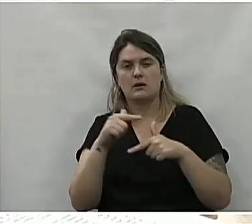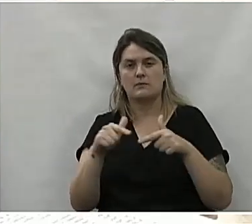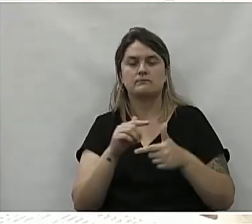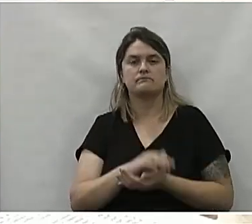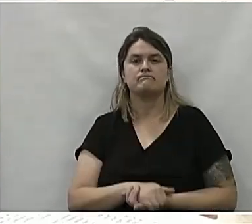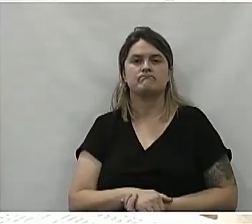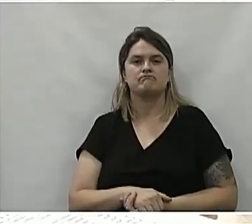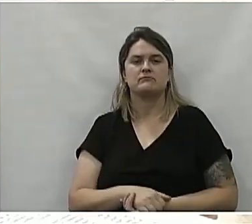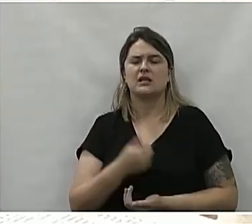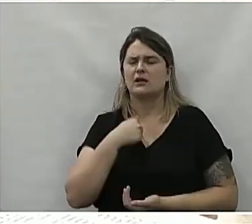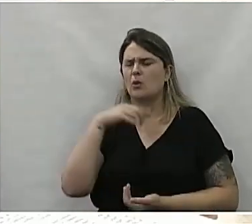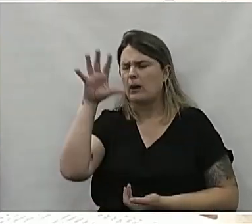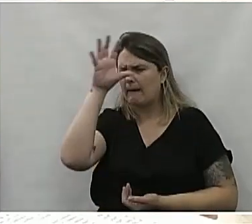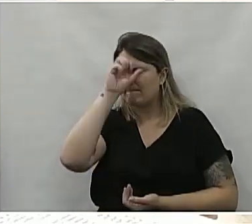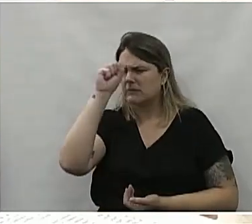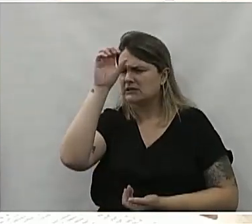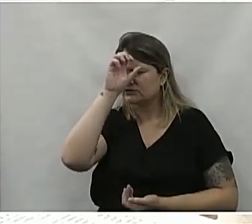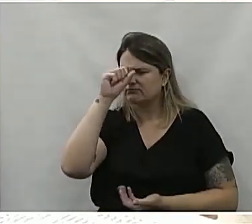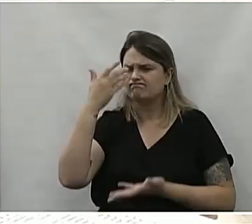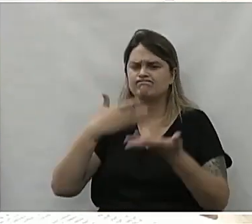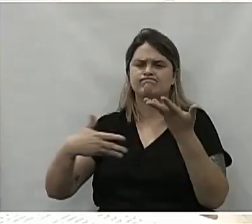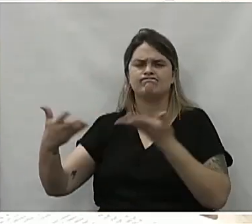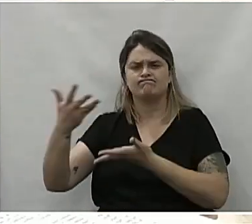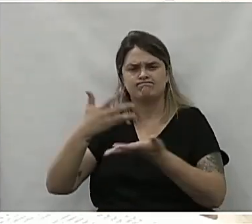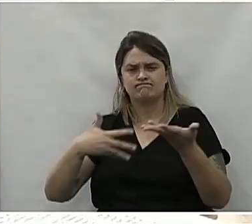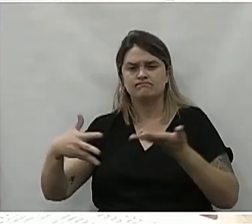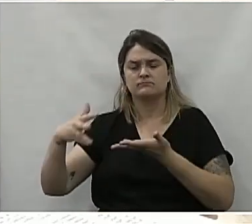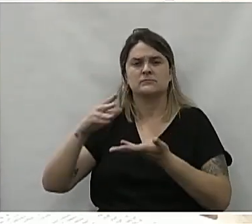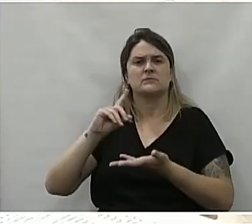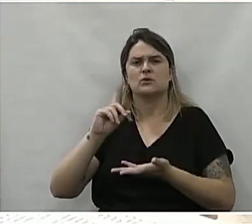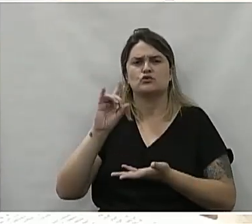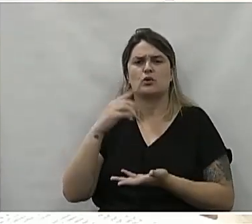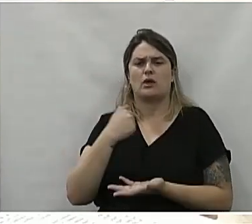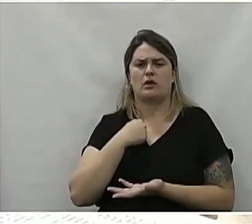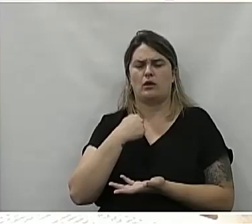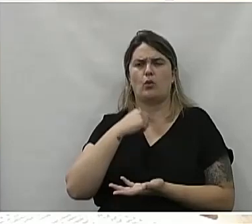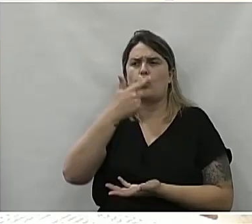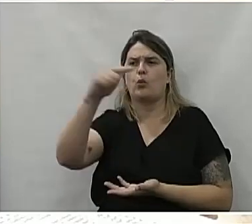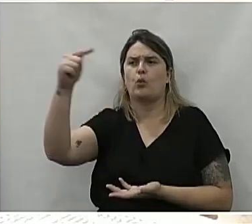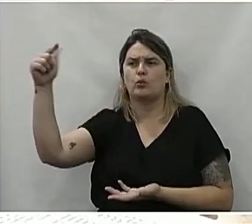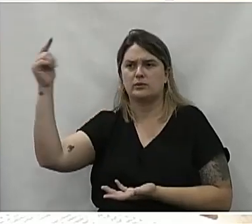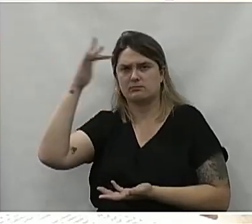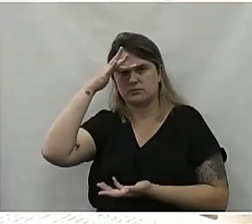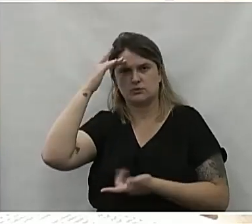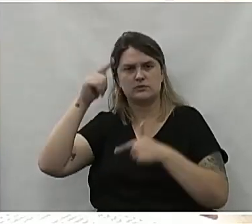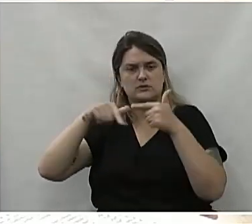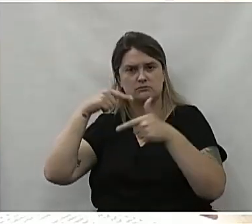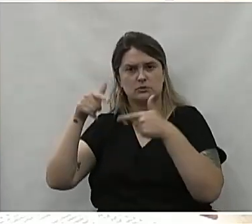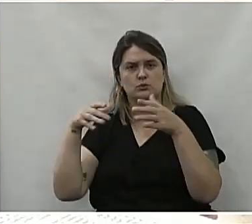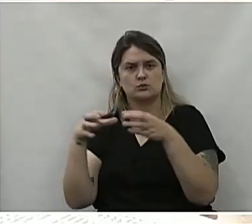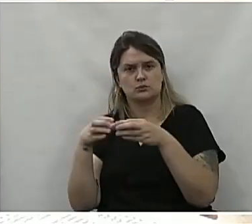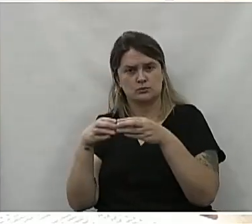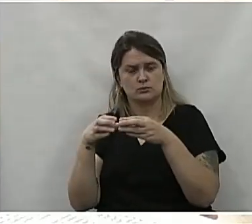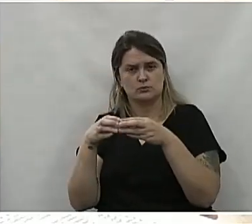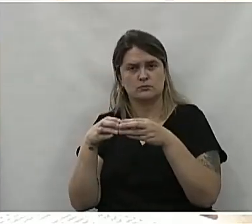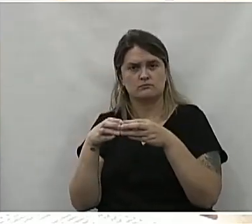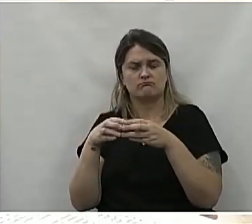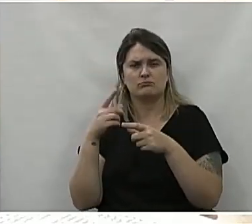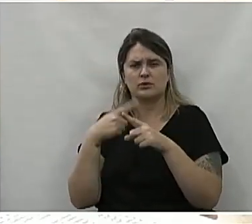Foi muito aprendido Com ele Certo? Não só eu Como todo o pessoal Que trabalhou lá Com a equipe Pela